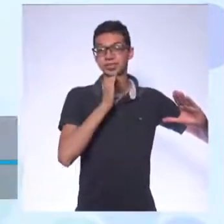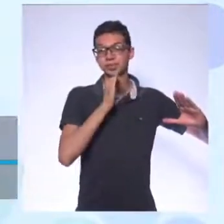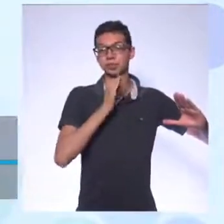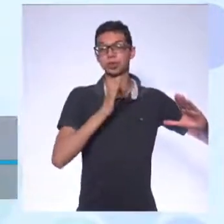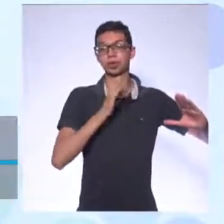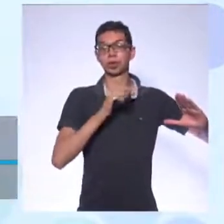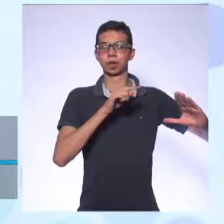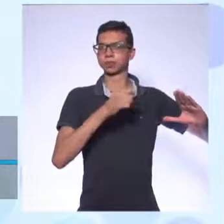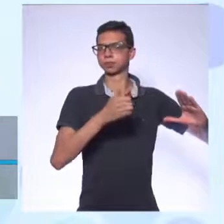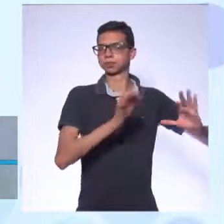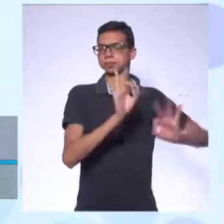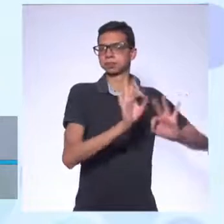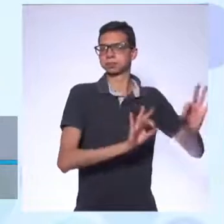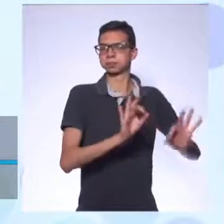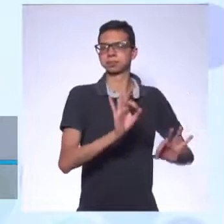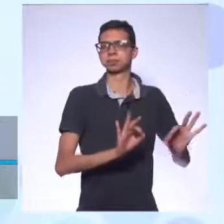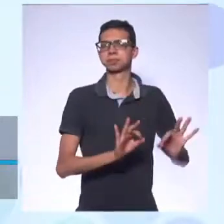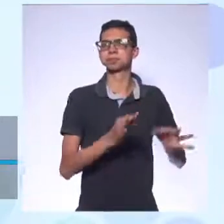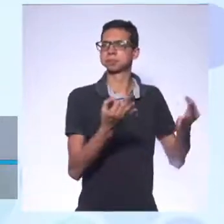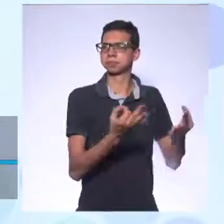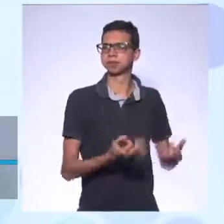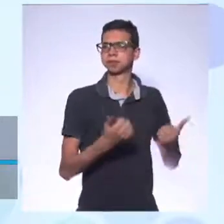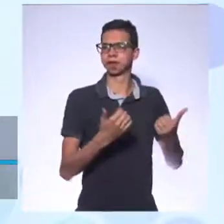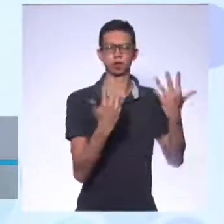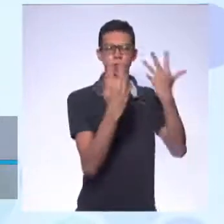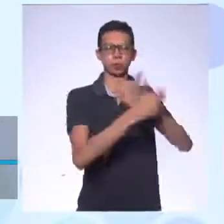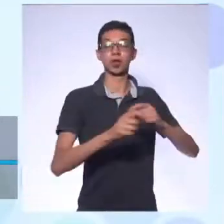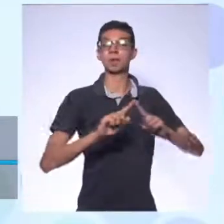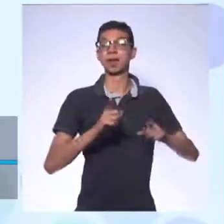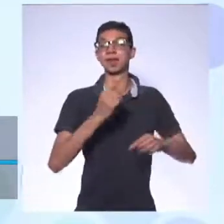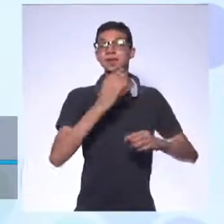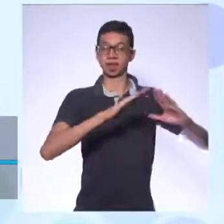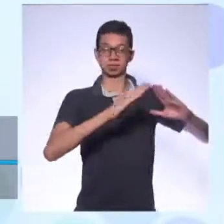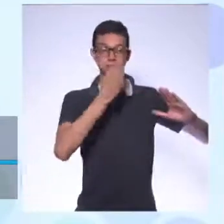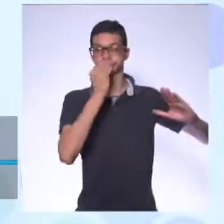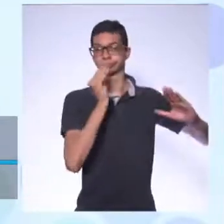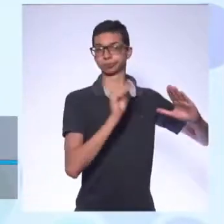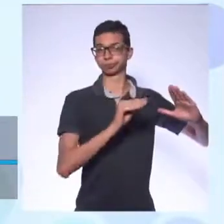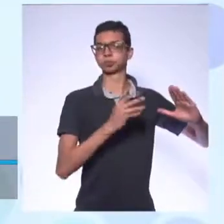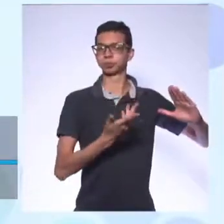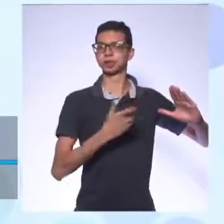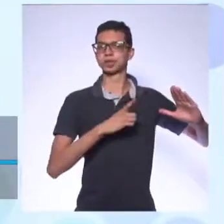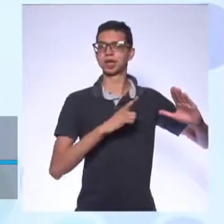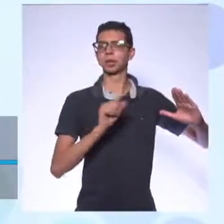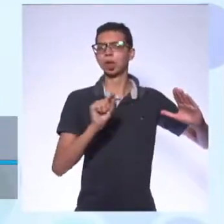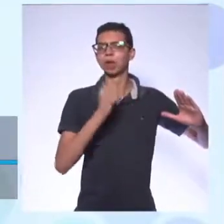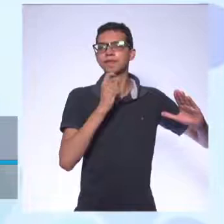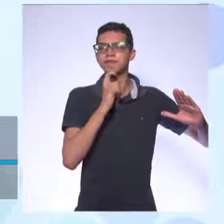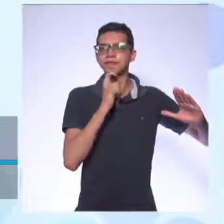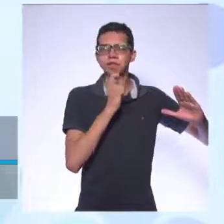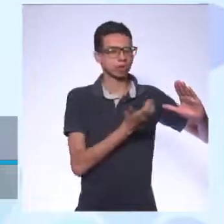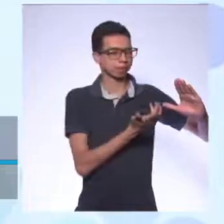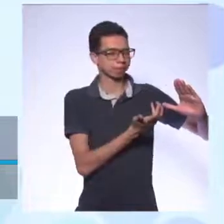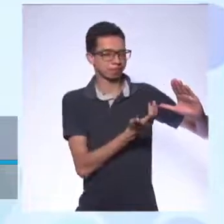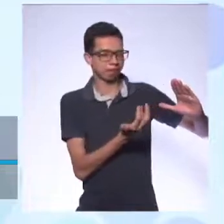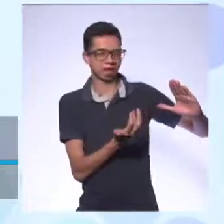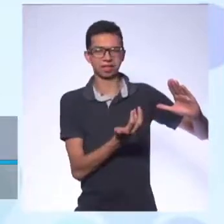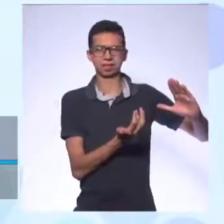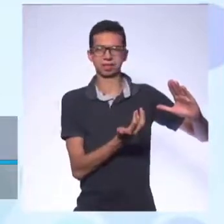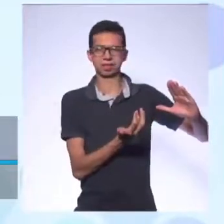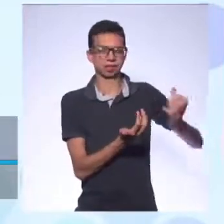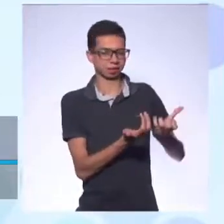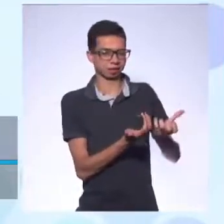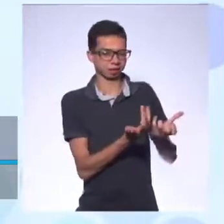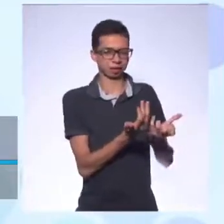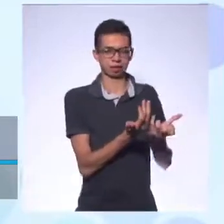outro aqui, quebrar o concreto. Tá? Então o planeta ele busca esse equilíbrio. Né? E nós estamos de passagem